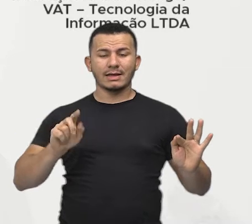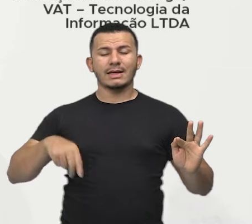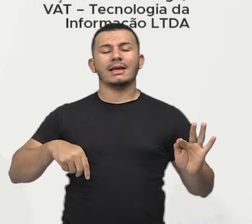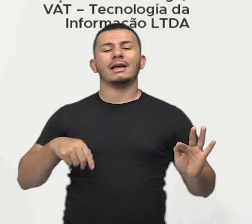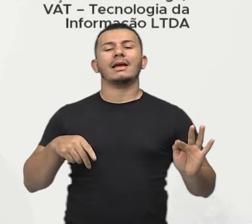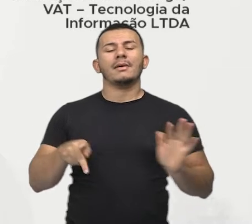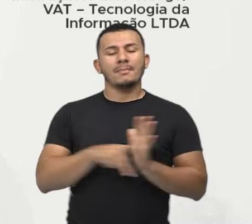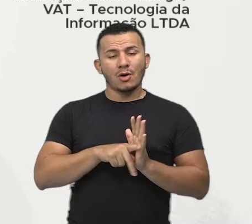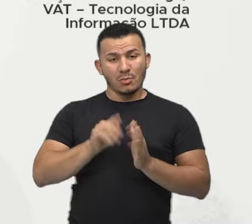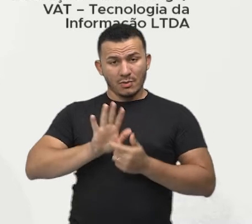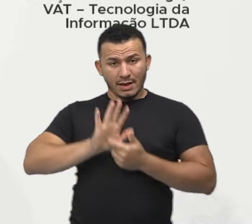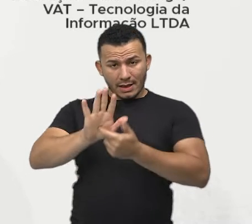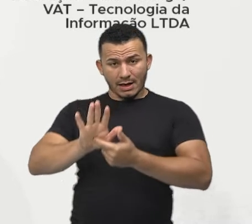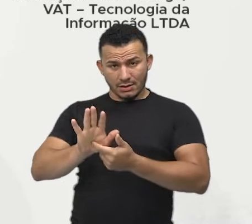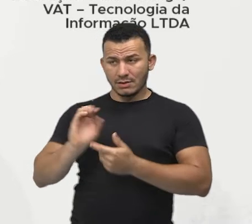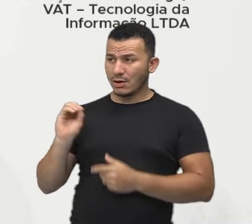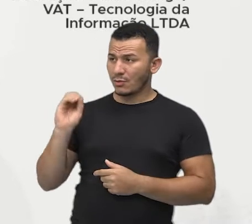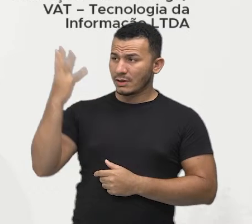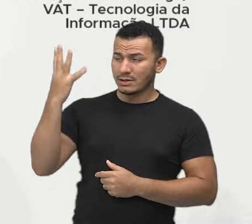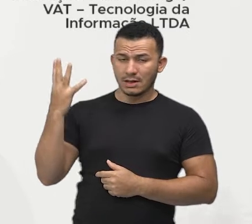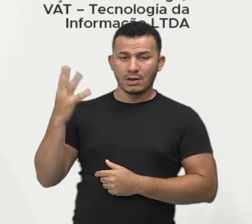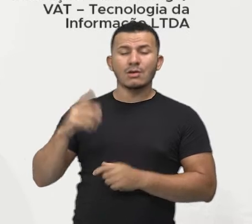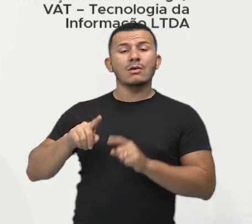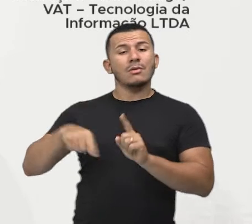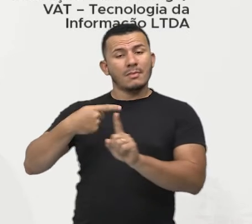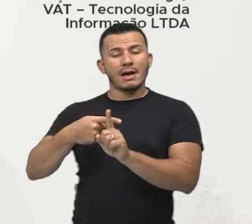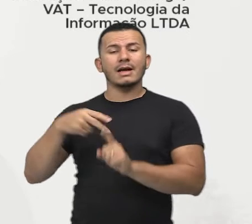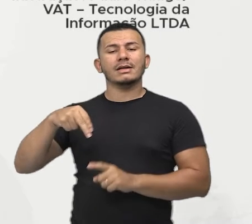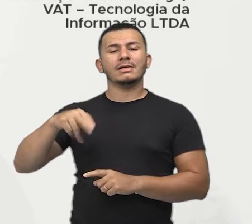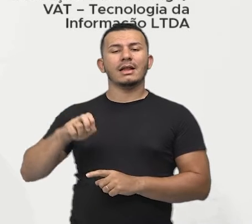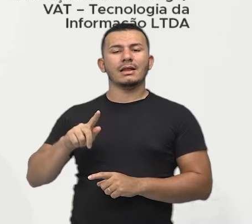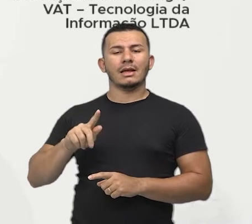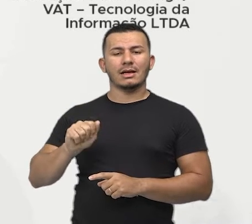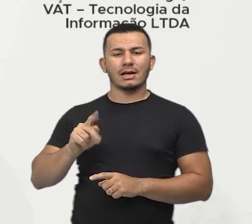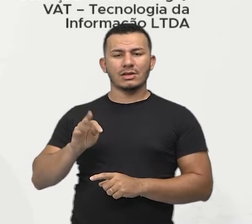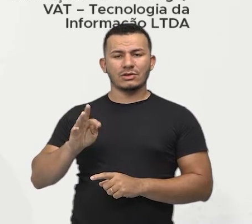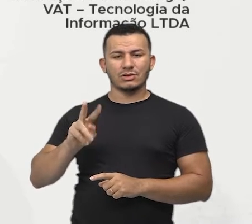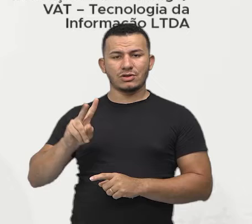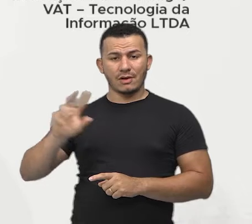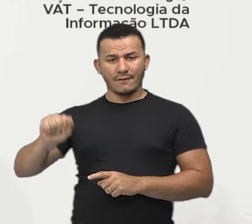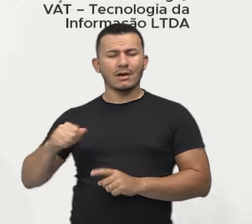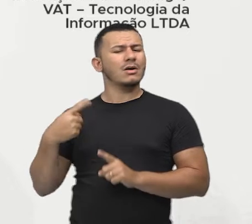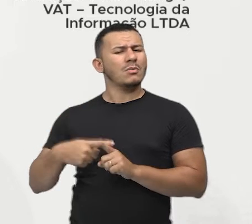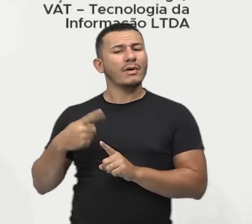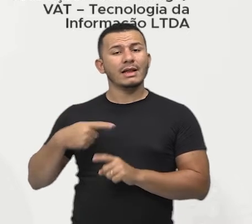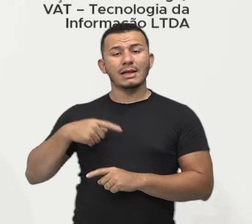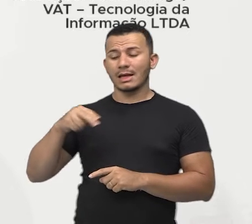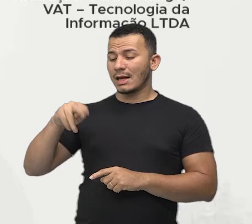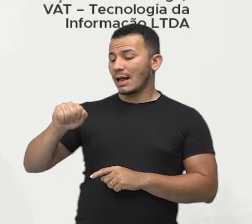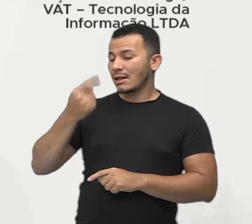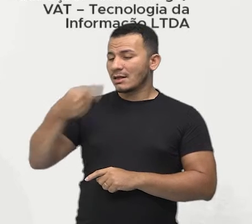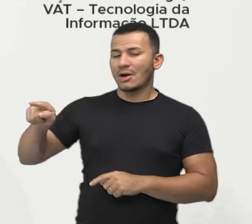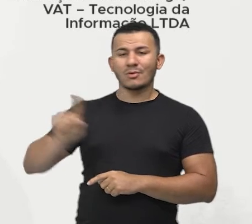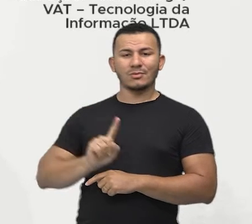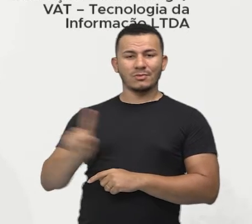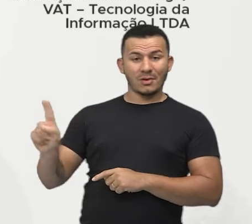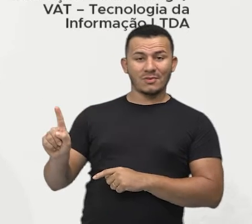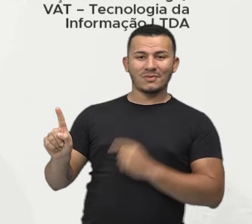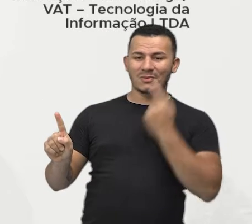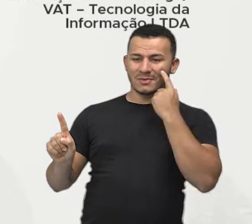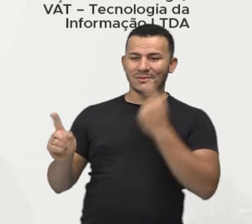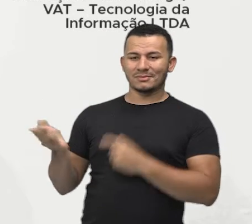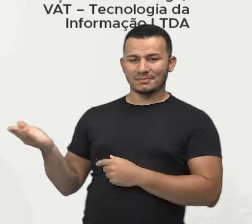certo, declarativa, e observem que ela é negativa. Por quê? Nós temos a presença do elemento negativo. O não,